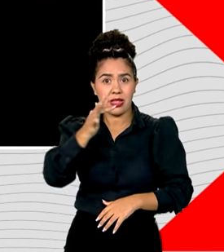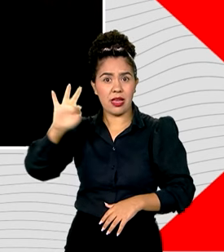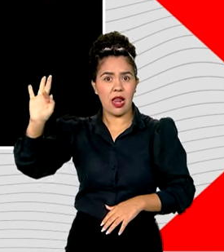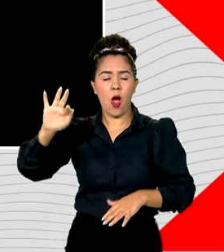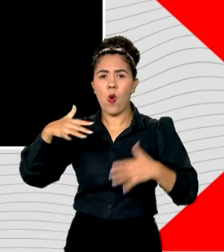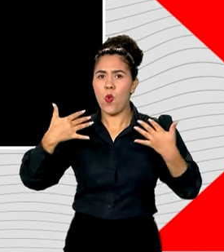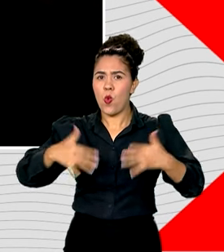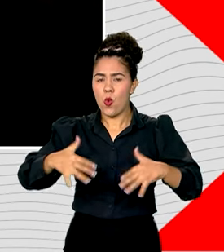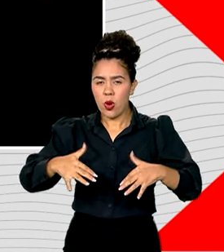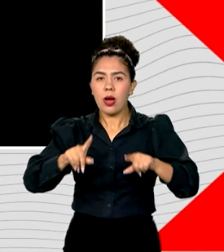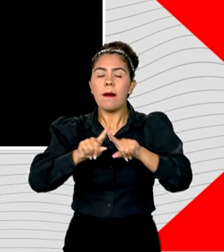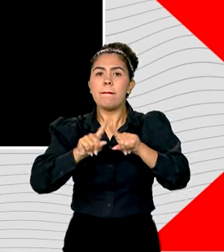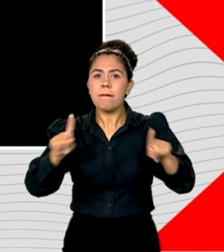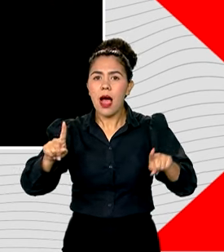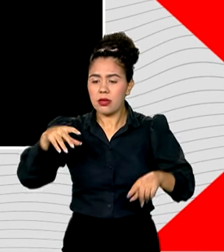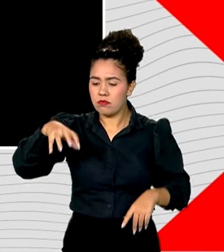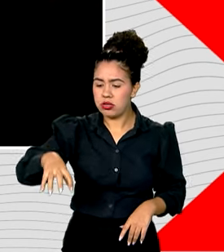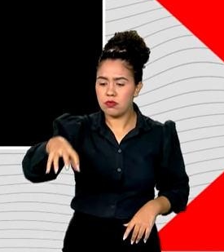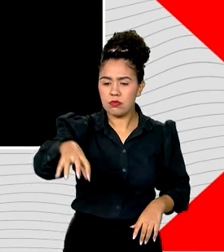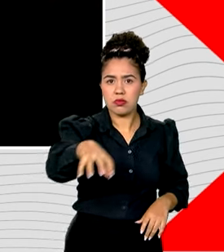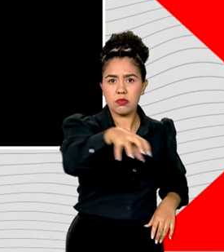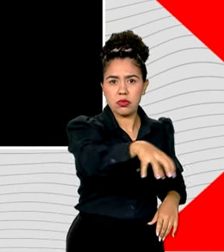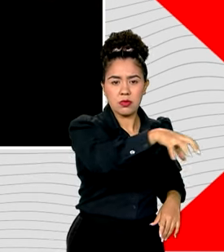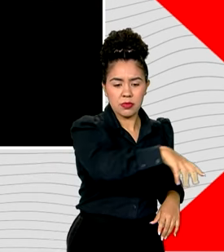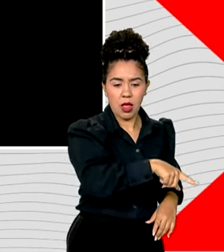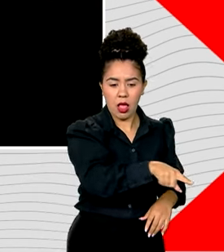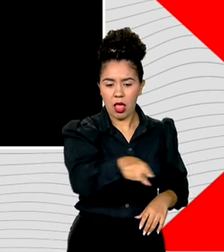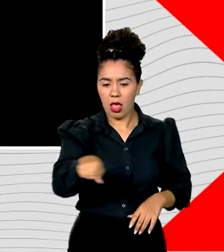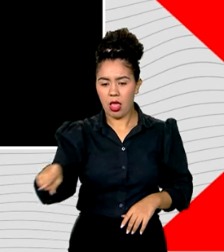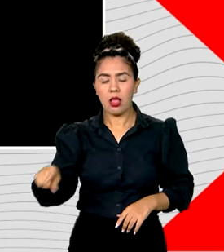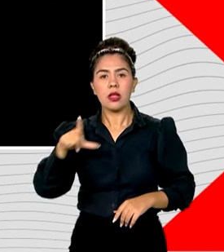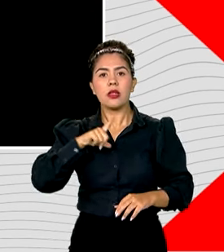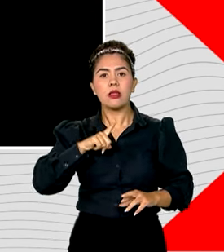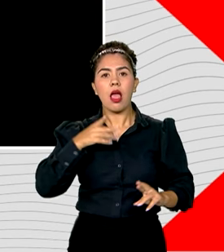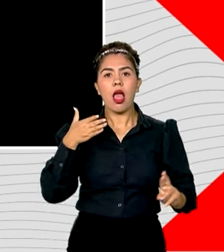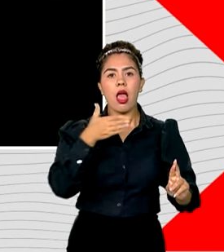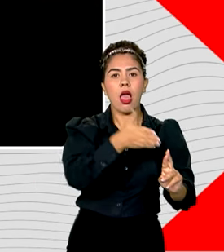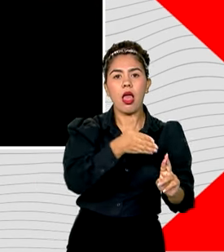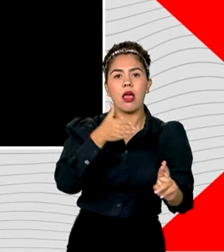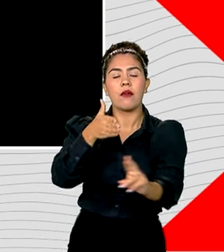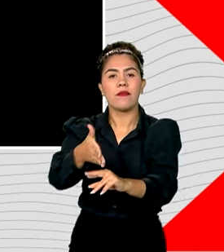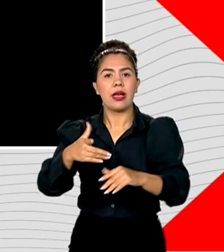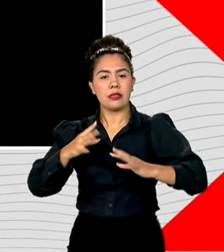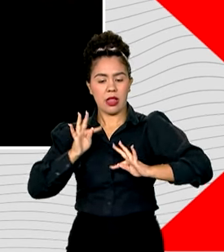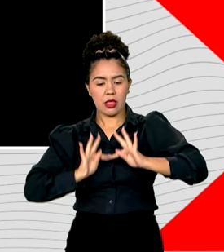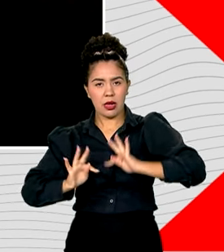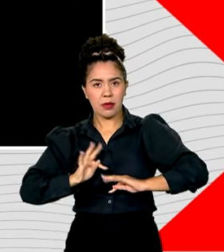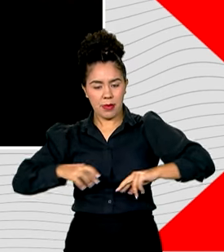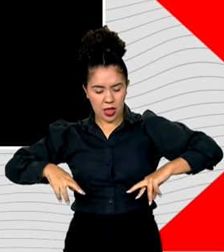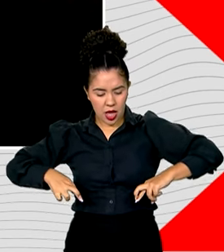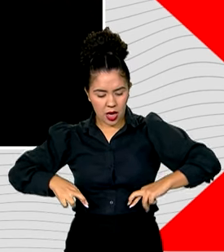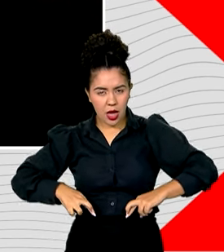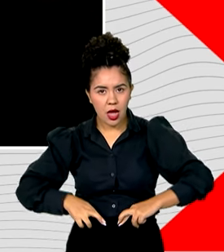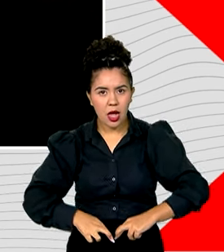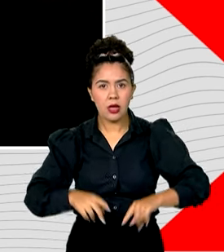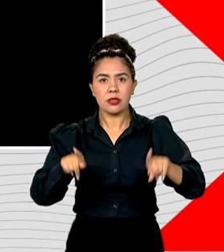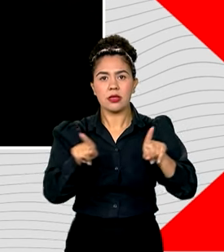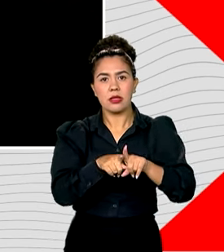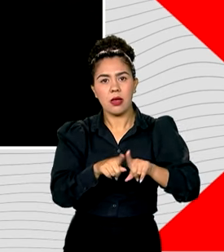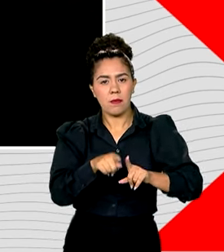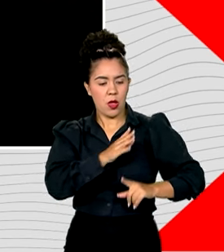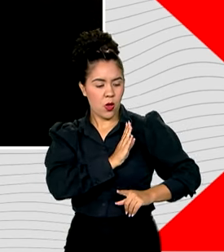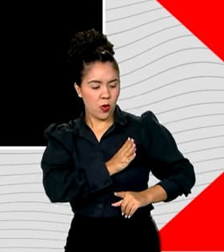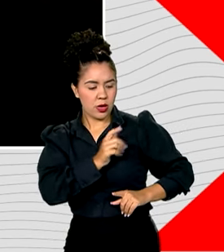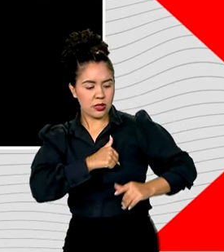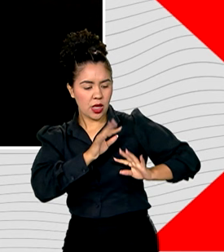país entre essas unidades tem referências no tratamento do Câncer das doenças do coração de algumas das